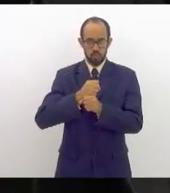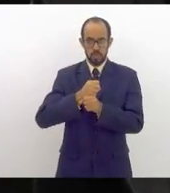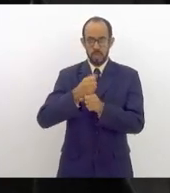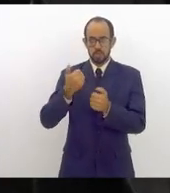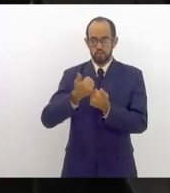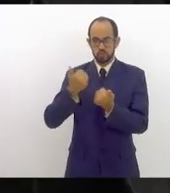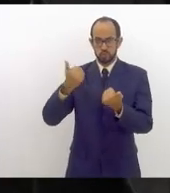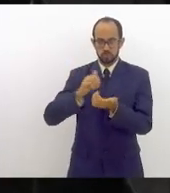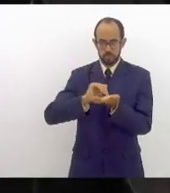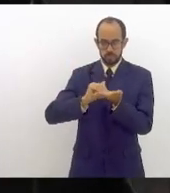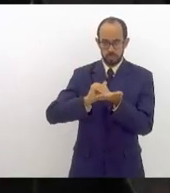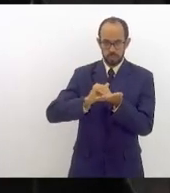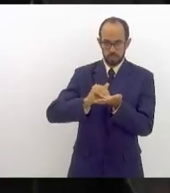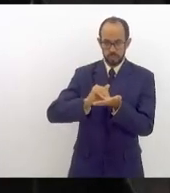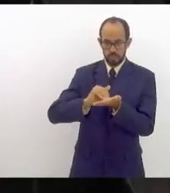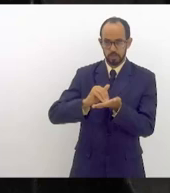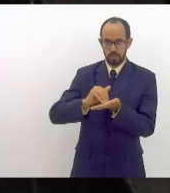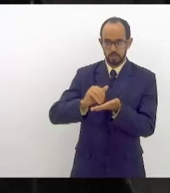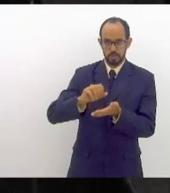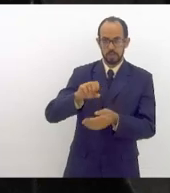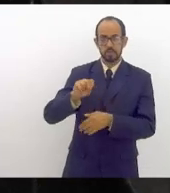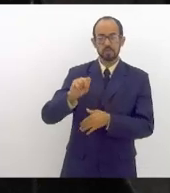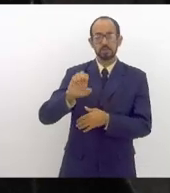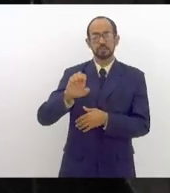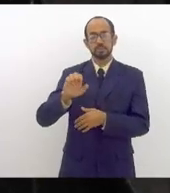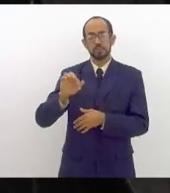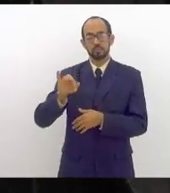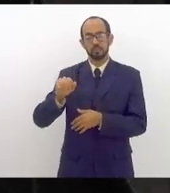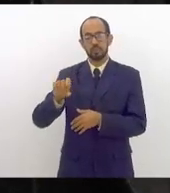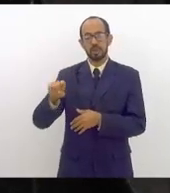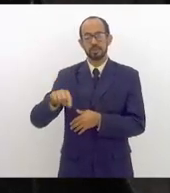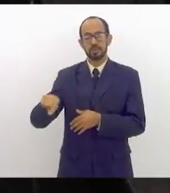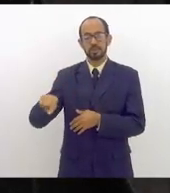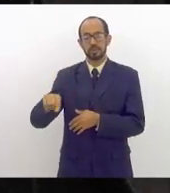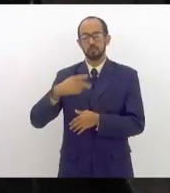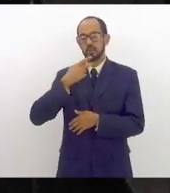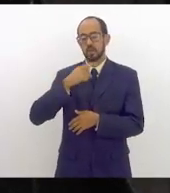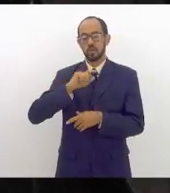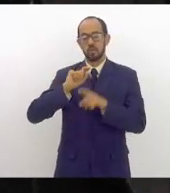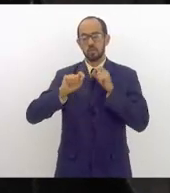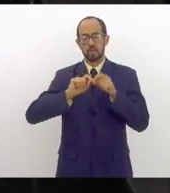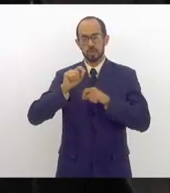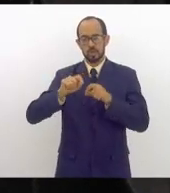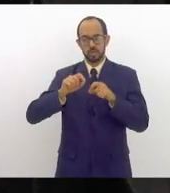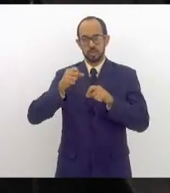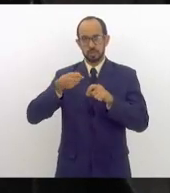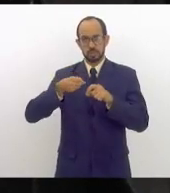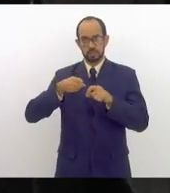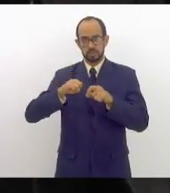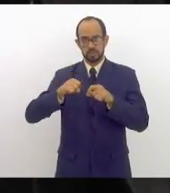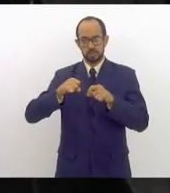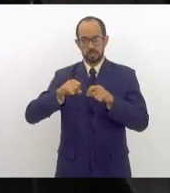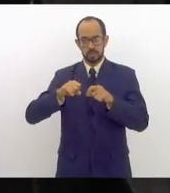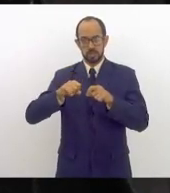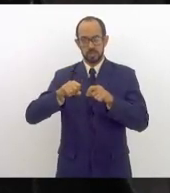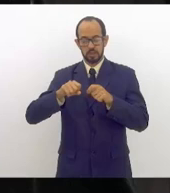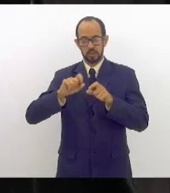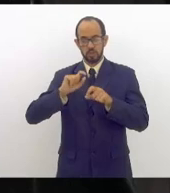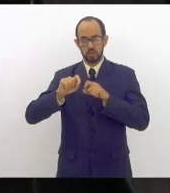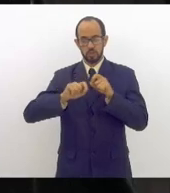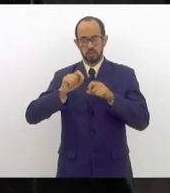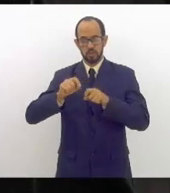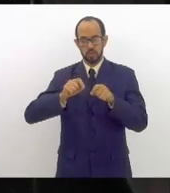Receita dessa FEFAZ disse o seguinte: se cotejar a arrecadação de